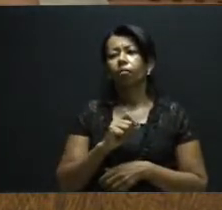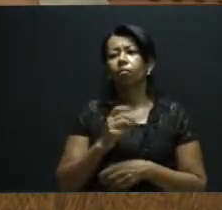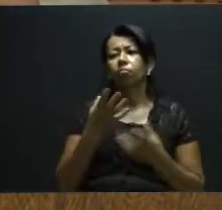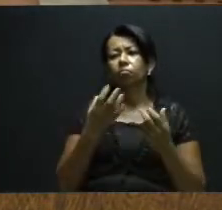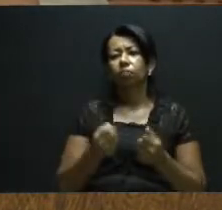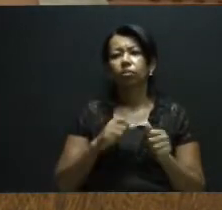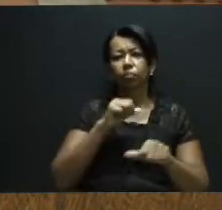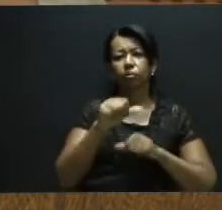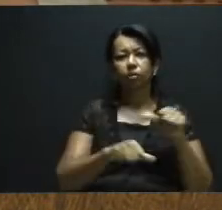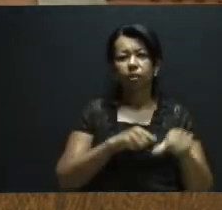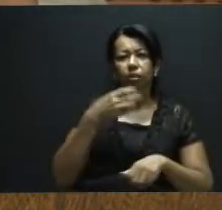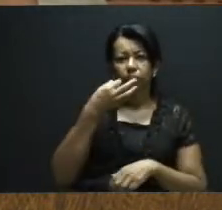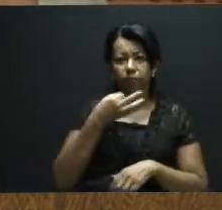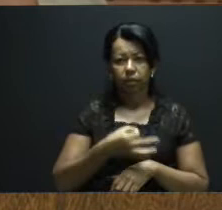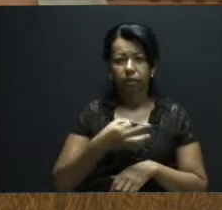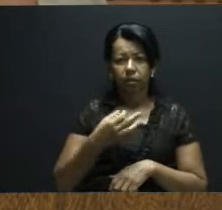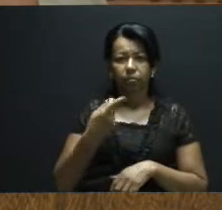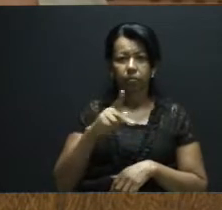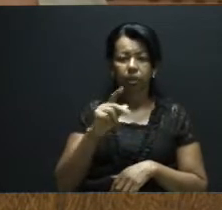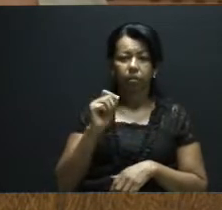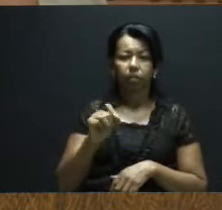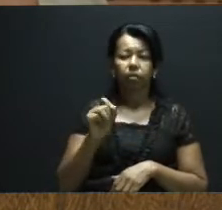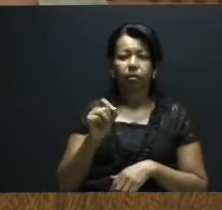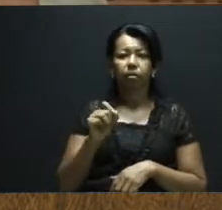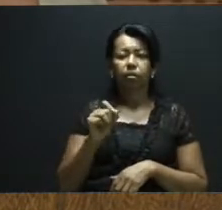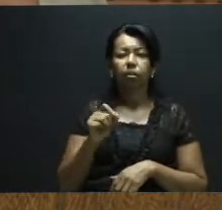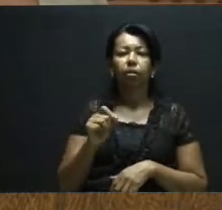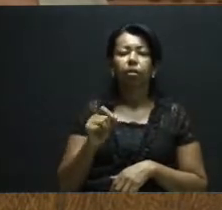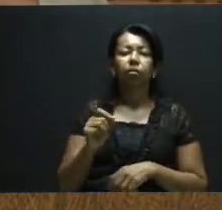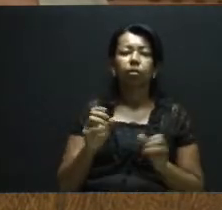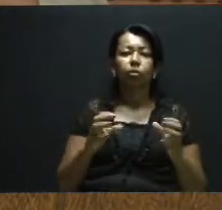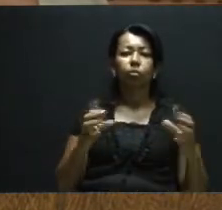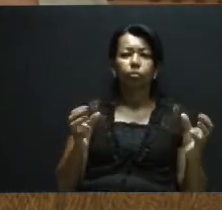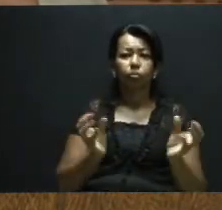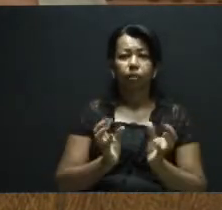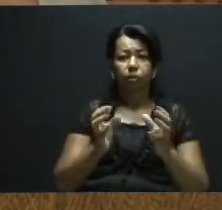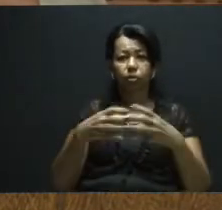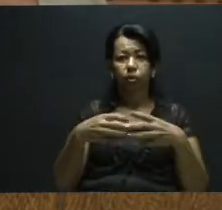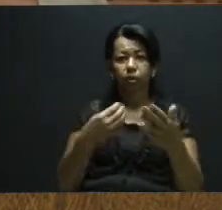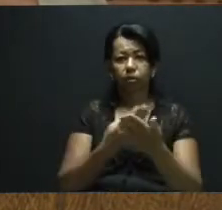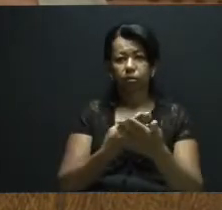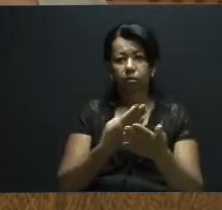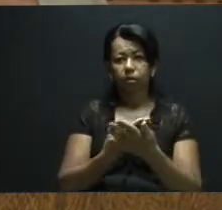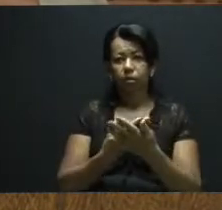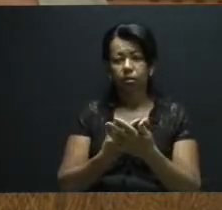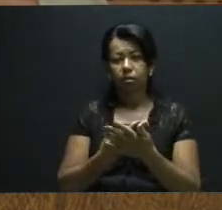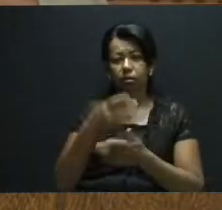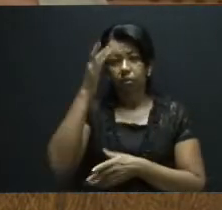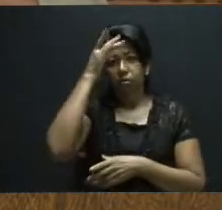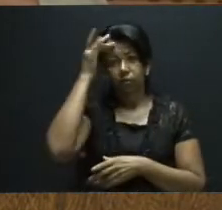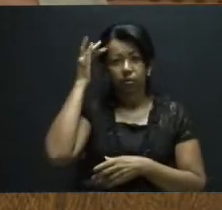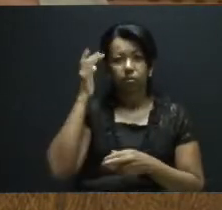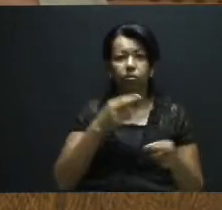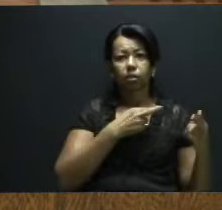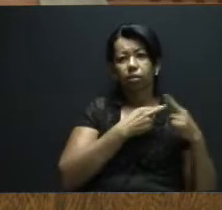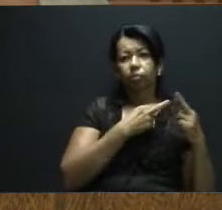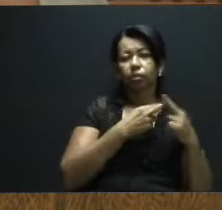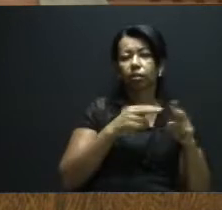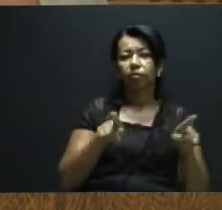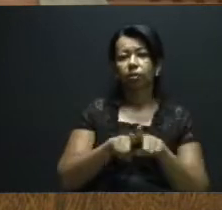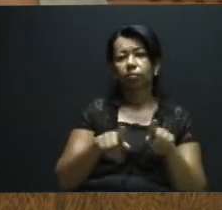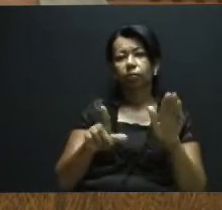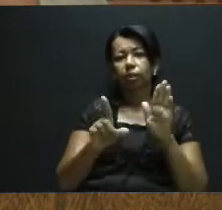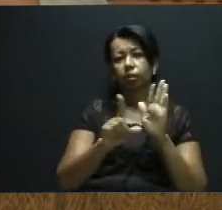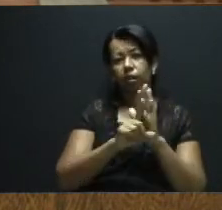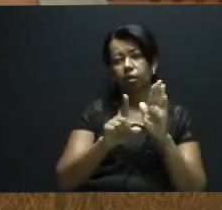mudança sugerida nos aspectos que cabem a essas comissões de análise o técnico jurídico eo legal é